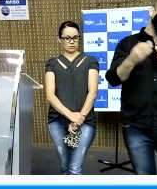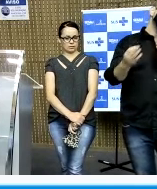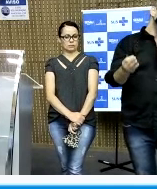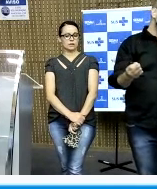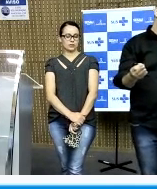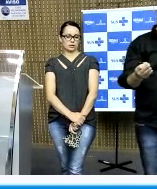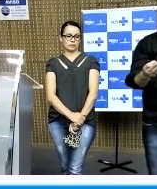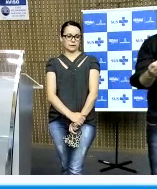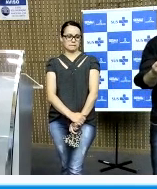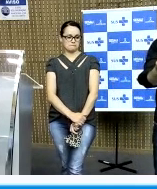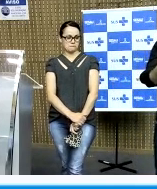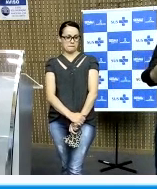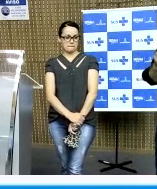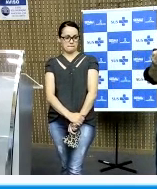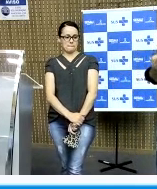a grande maioria